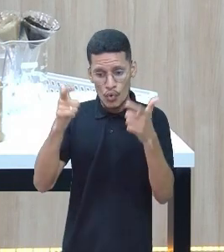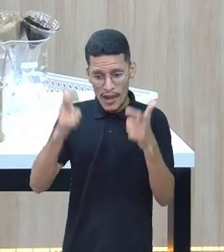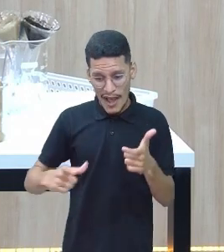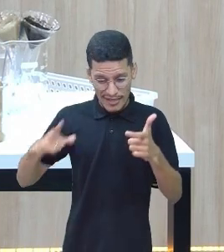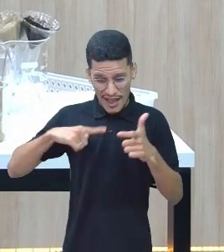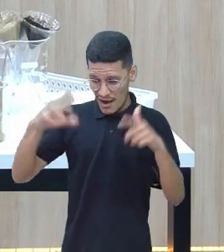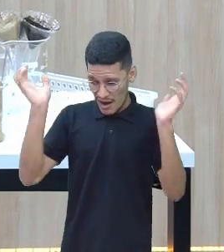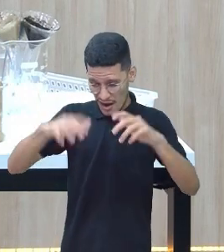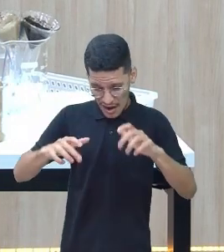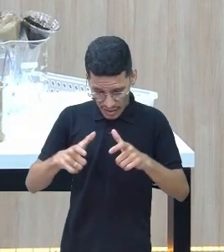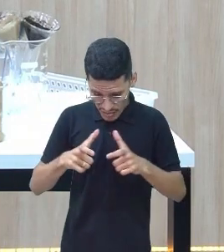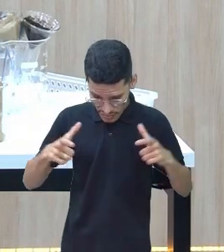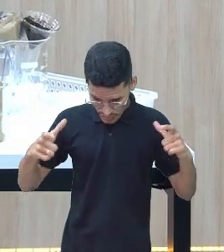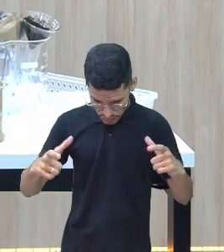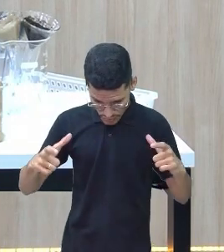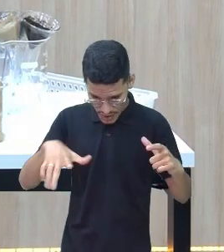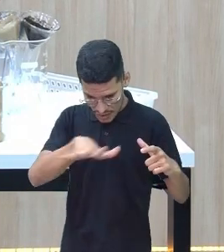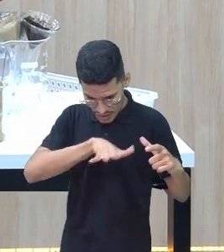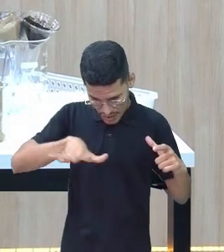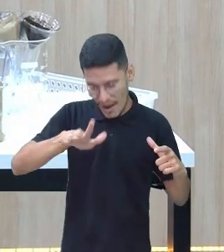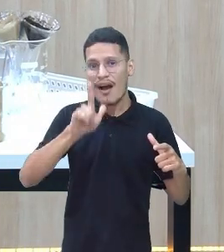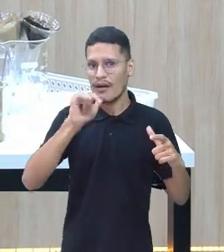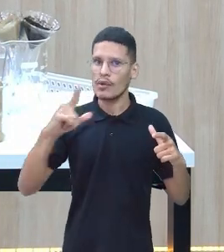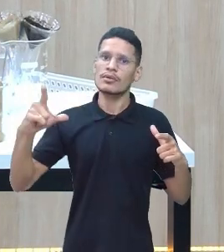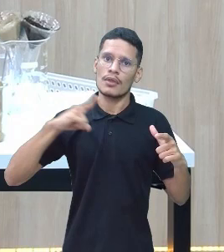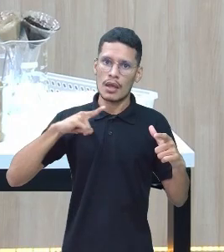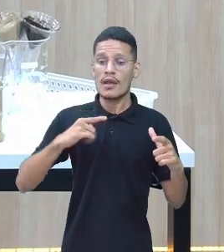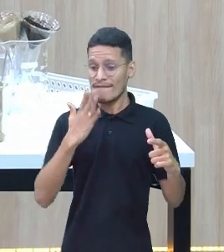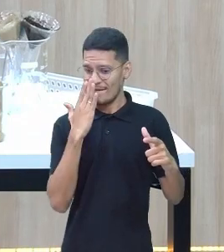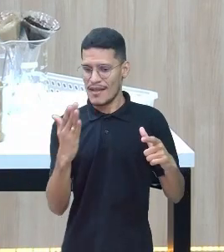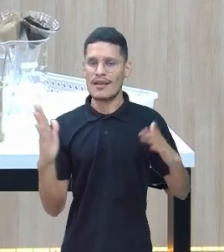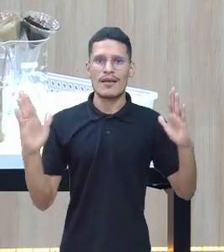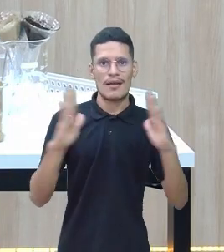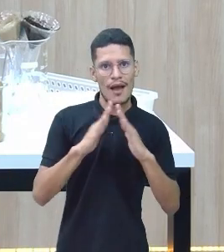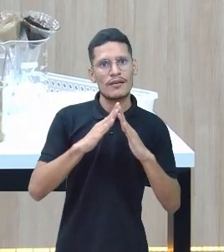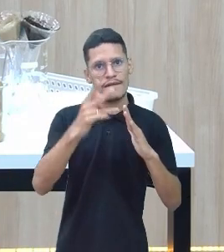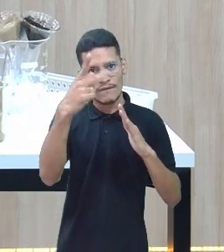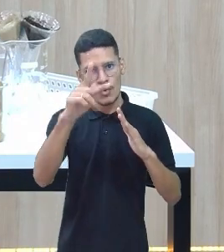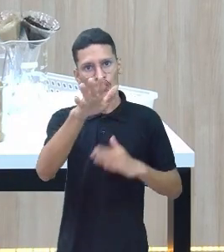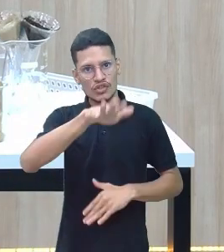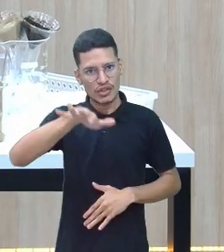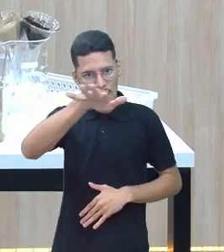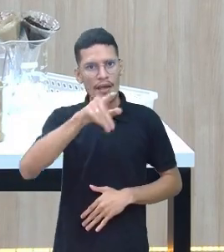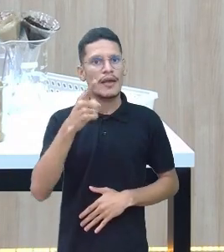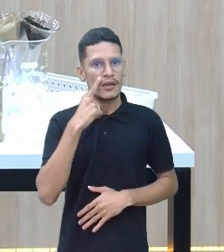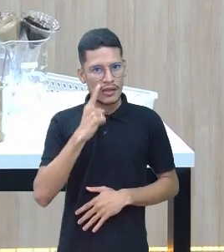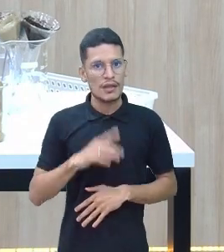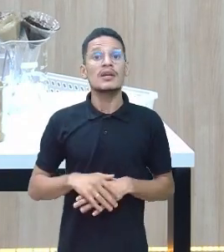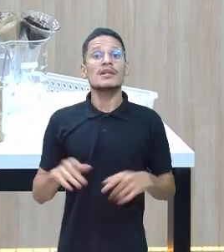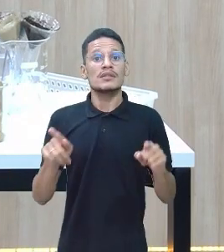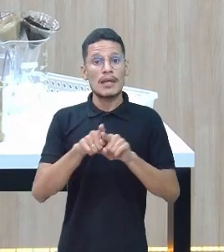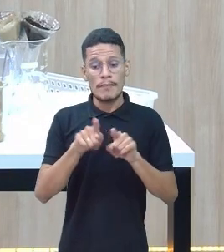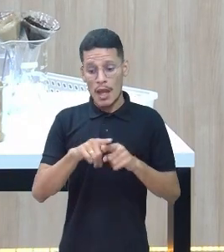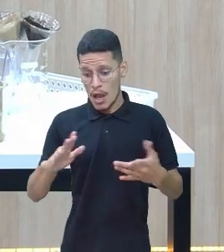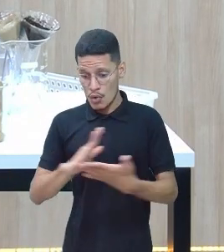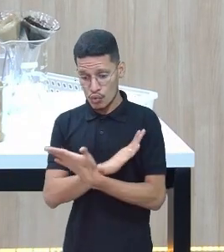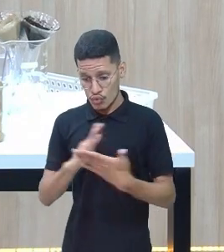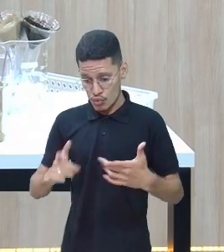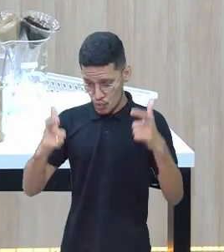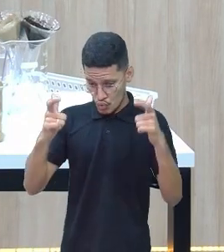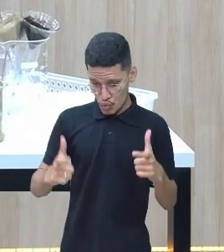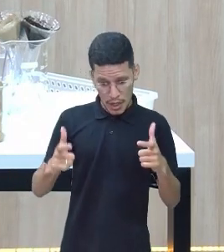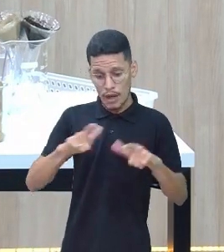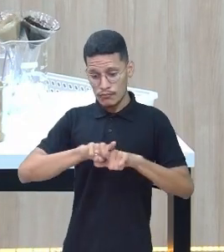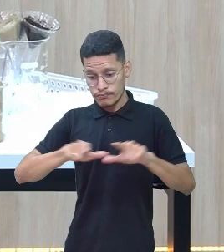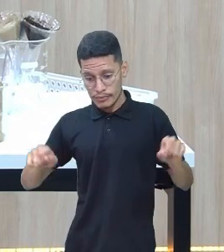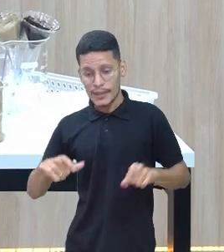encharcado, formando verdadeiros lagos na frente da casa de vocês. Observem aí nos terrenos baldios. E